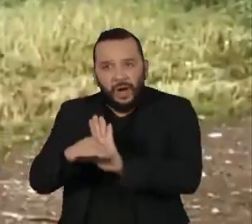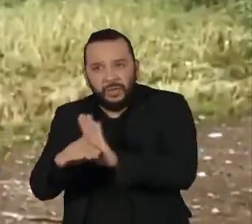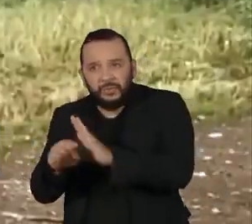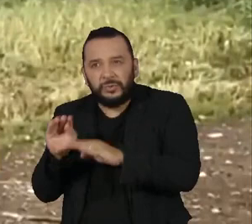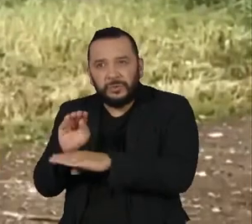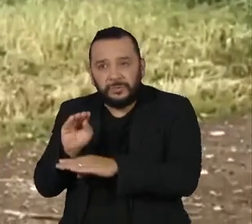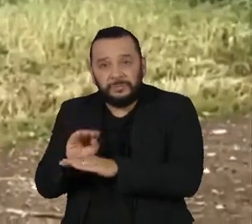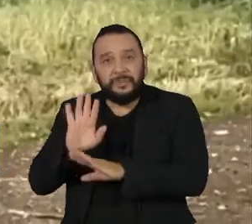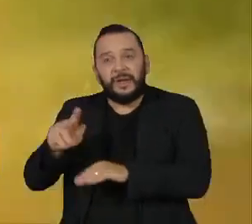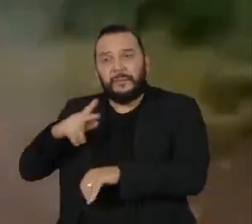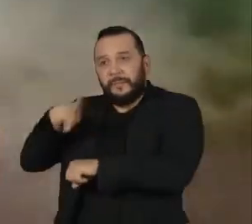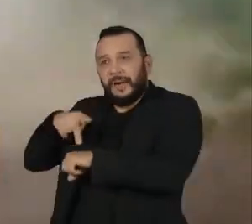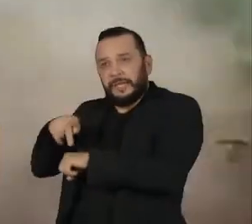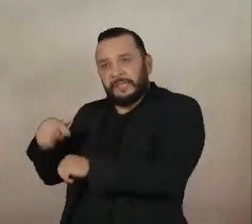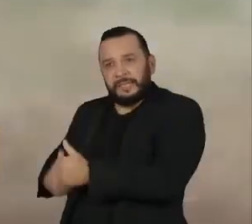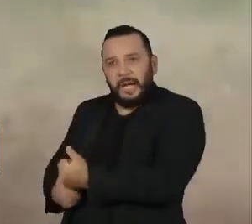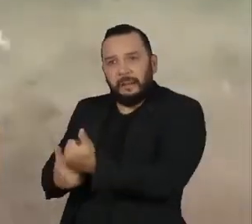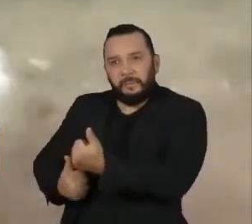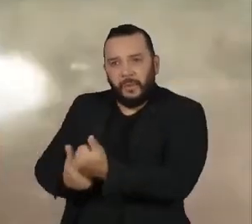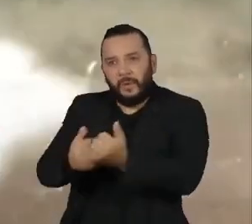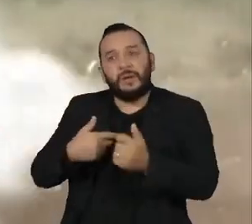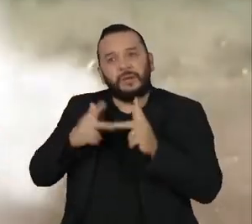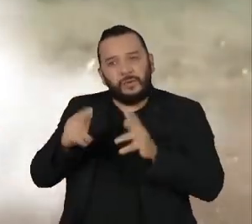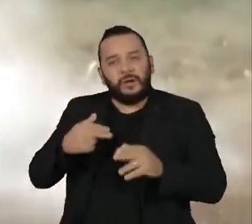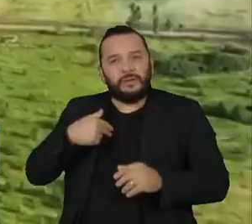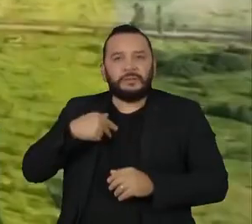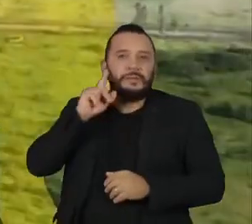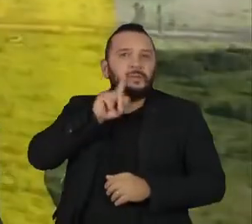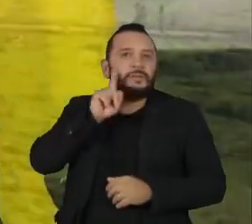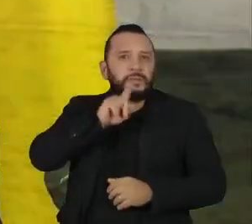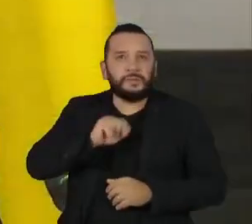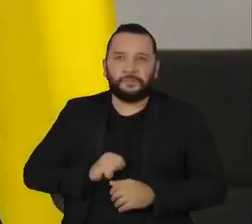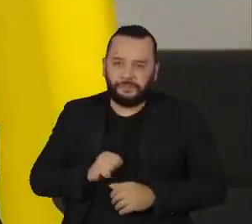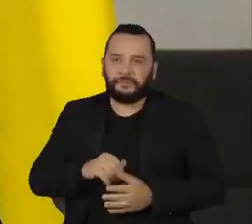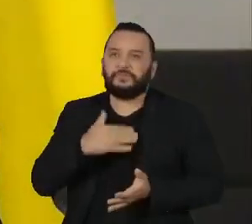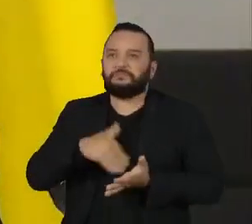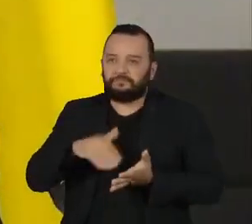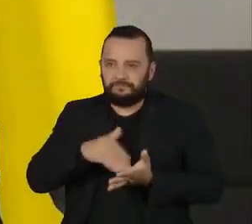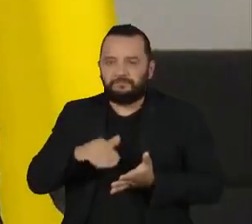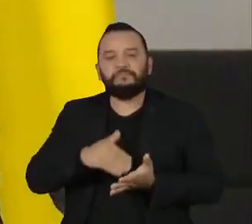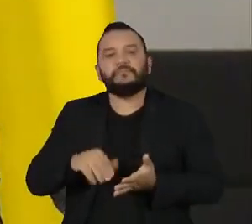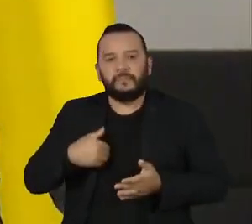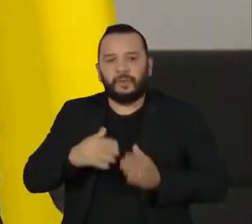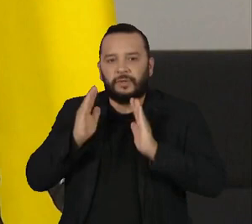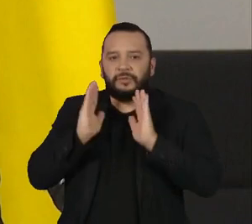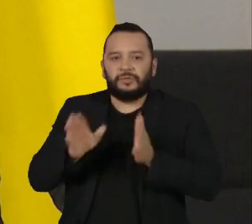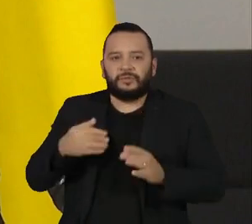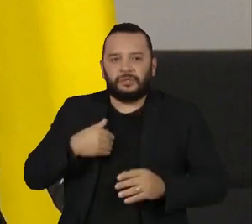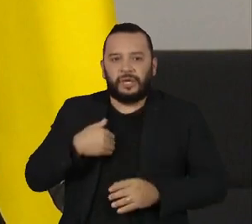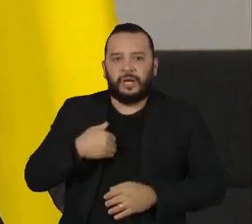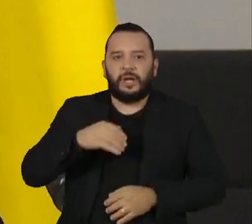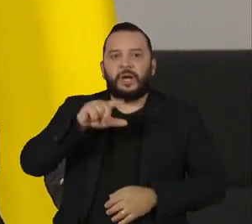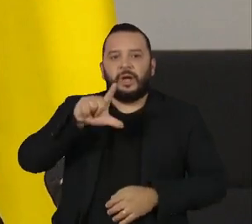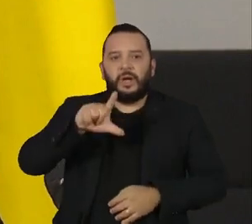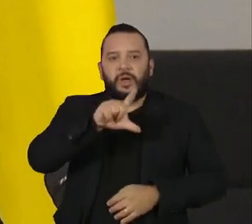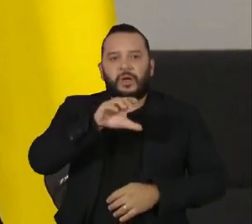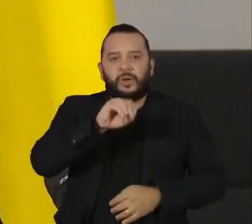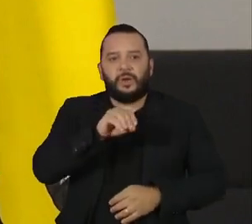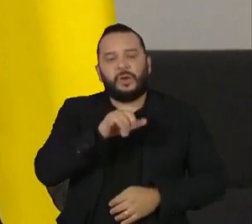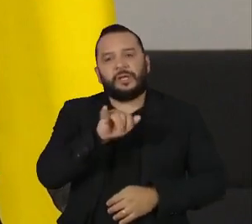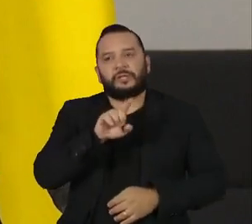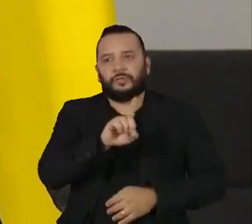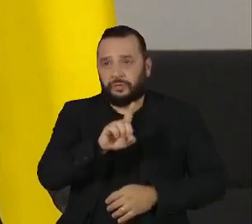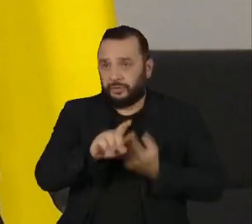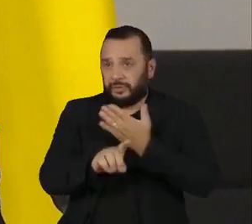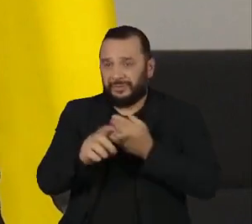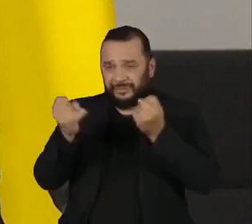países aliados têm prestado ajuda, como os Estados Unidos. O secretário de Defesa norte-americano, Lloyd Austin,